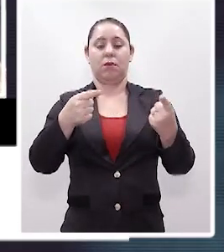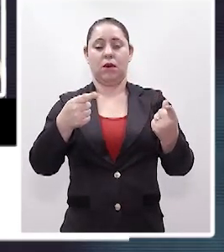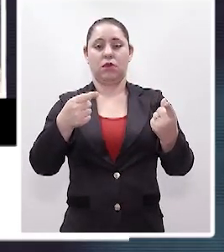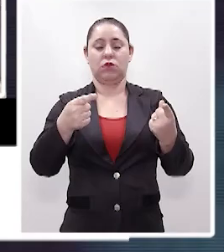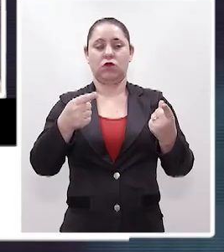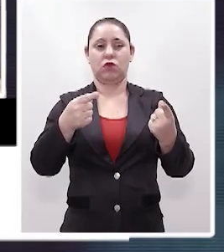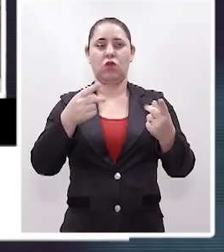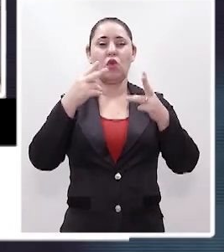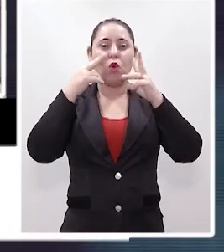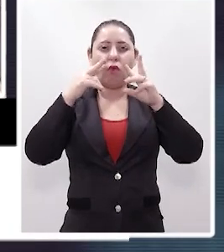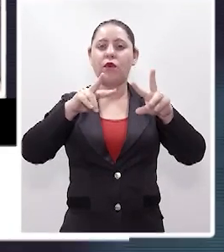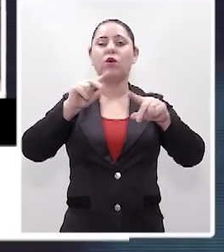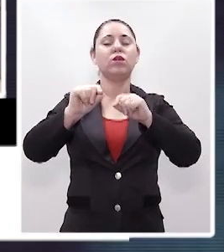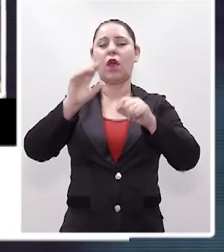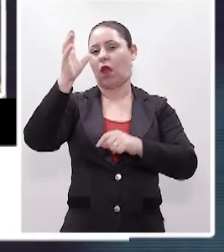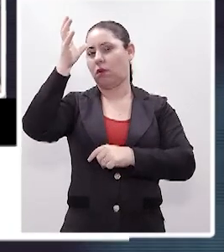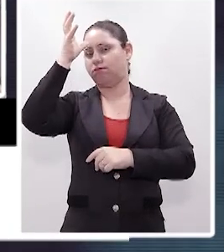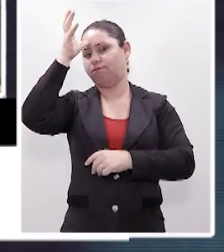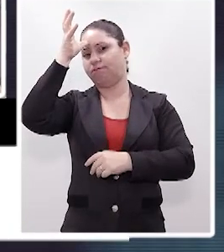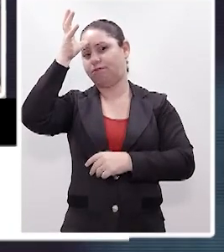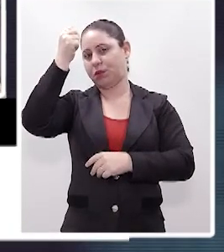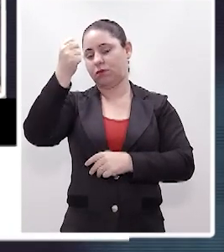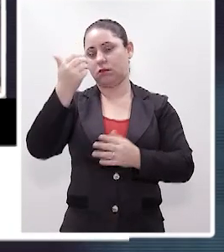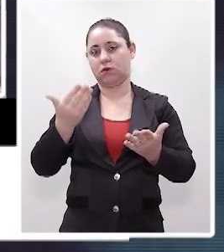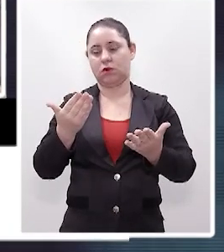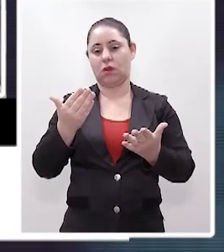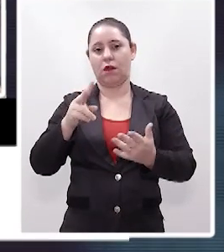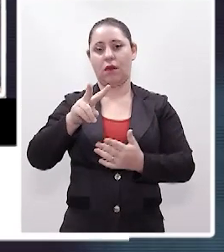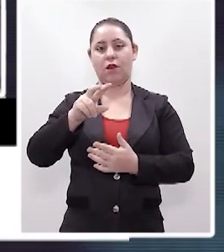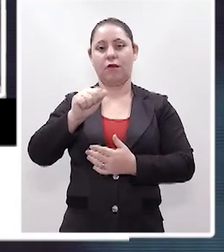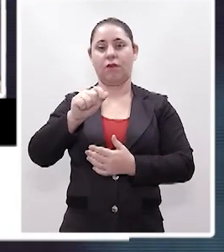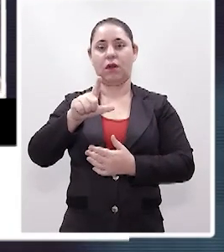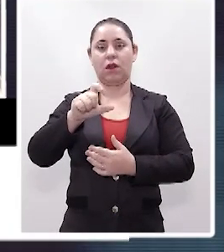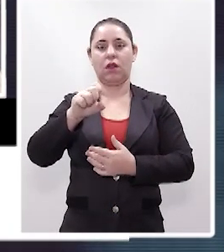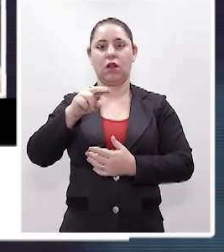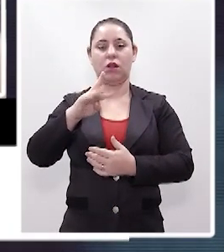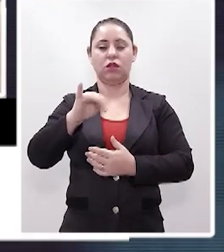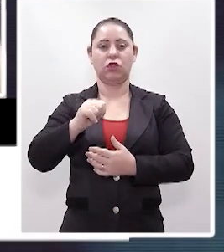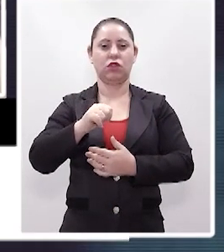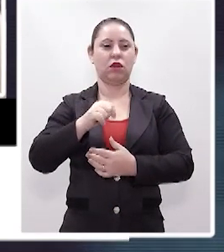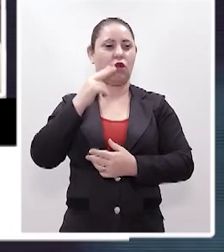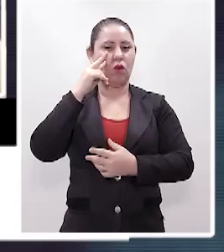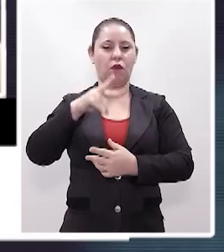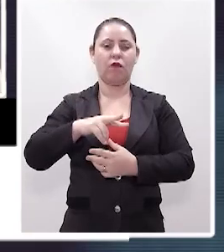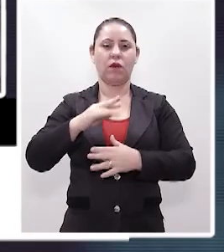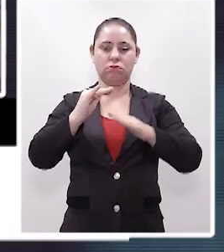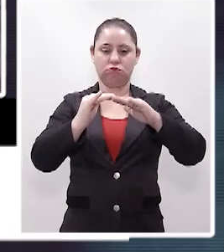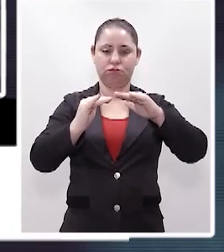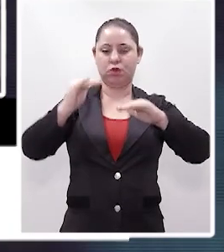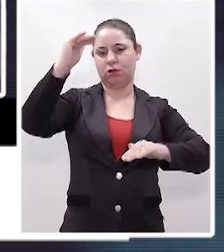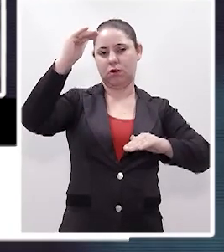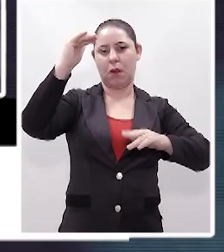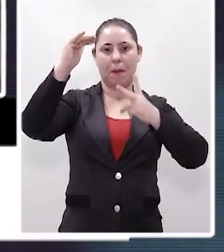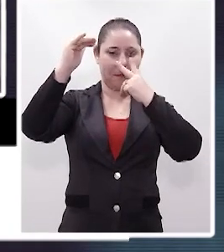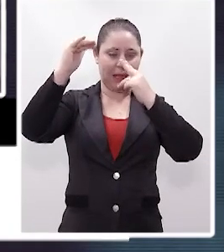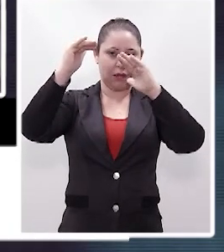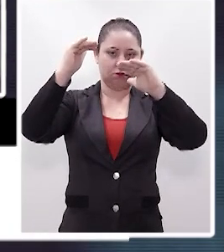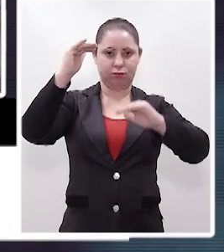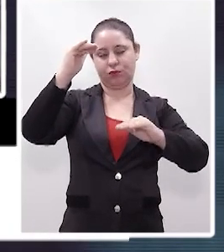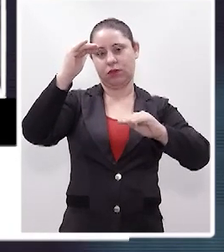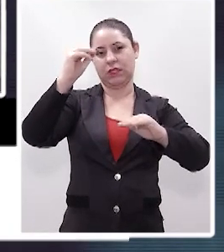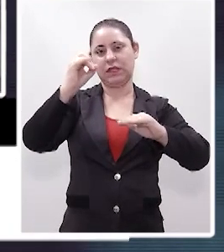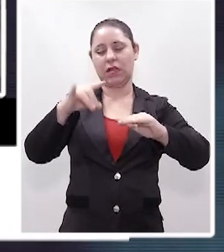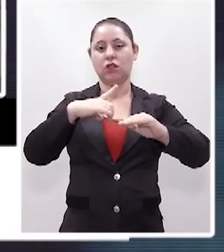mas a gente não vê a resposta, pelo menos com a Valentina, eu não vejo no mesmo patamar de